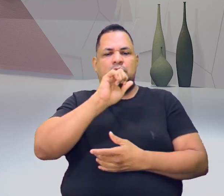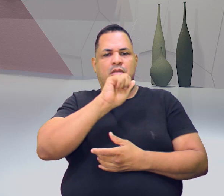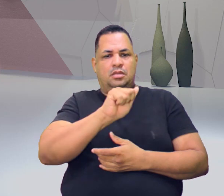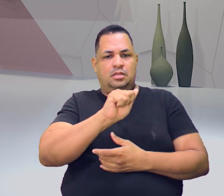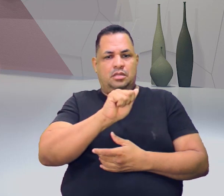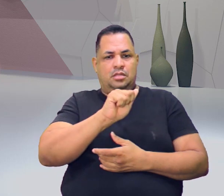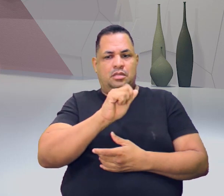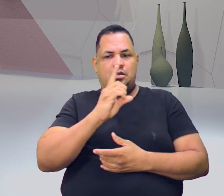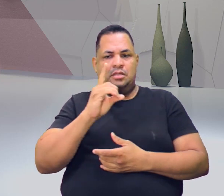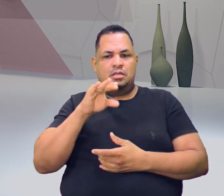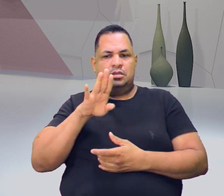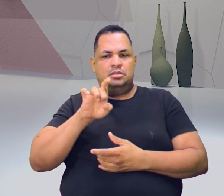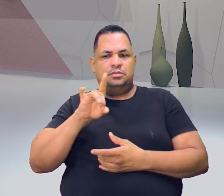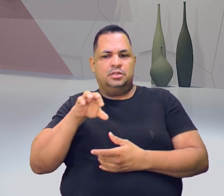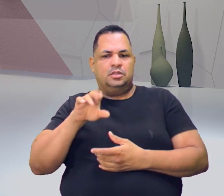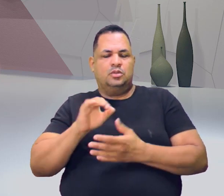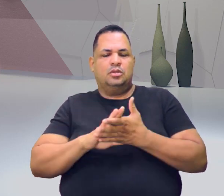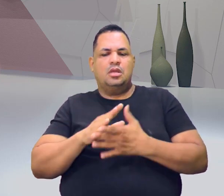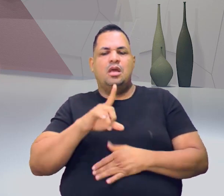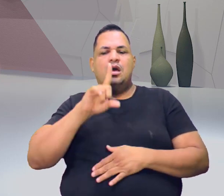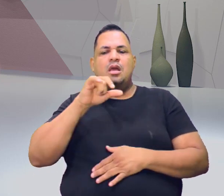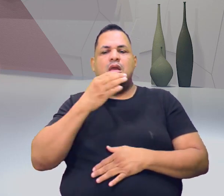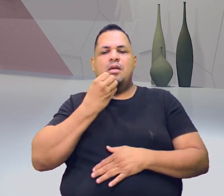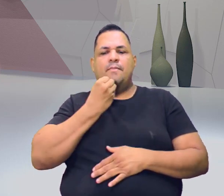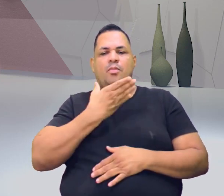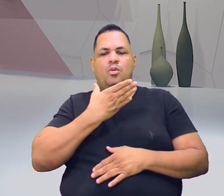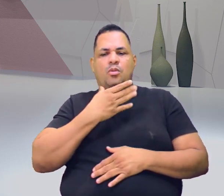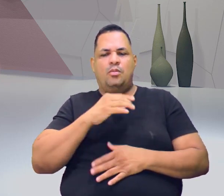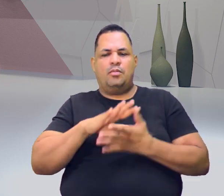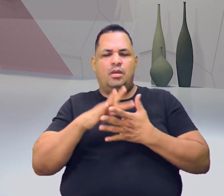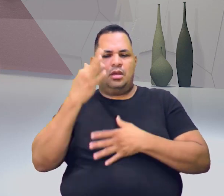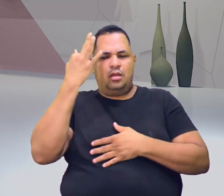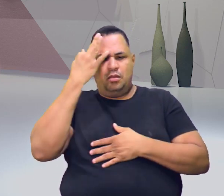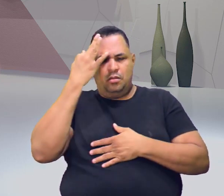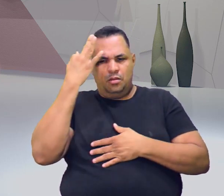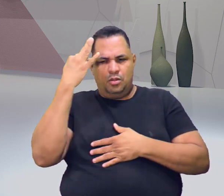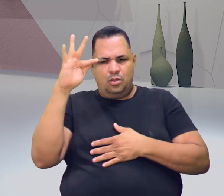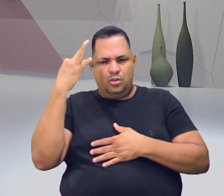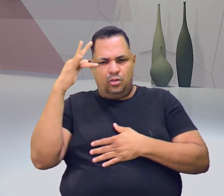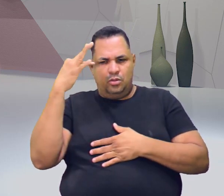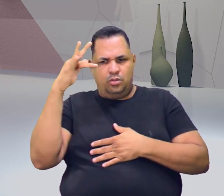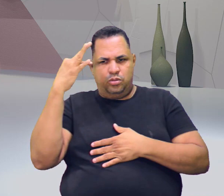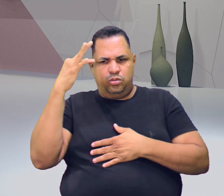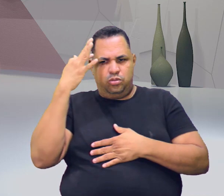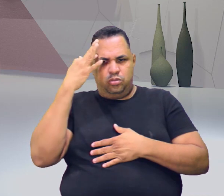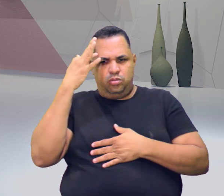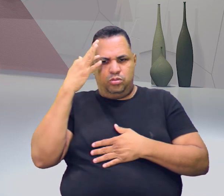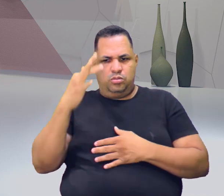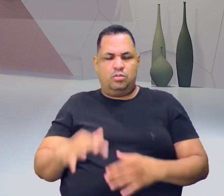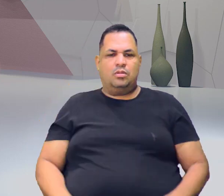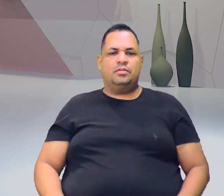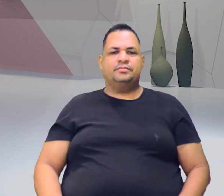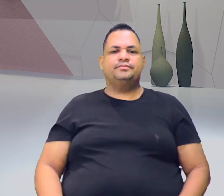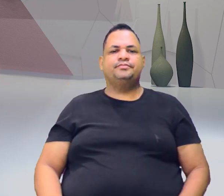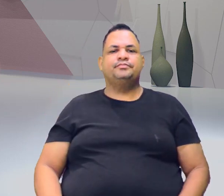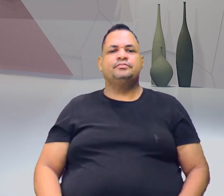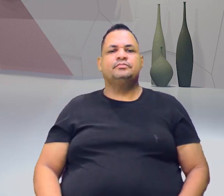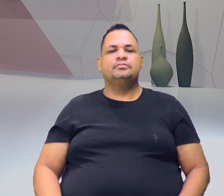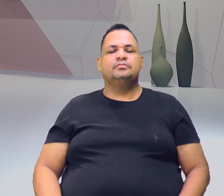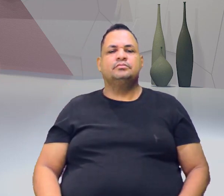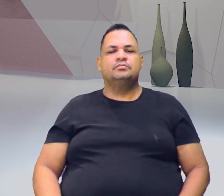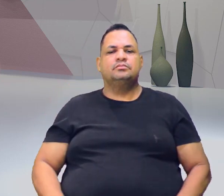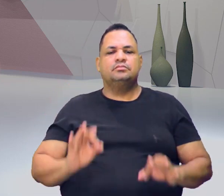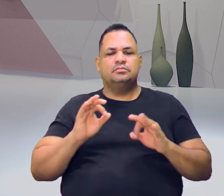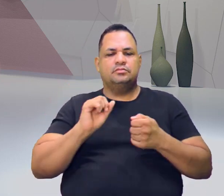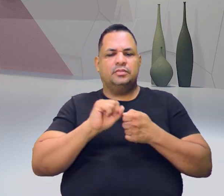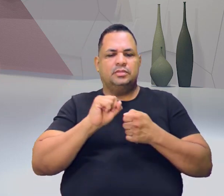dipirona é boa para dor de cabeça. Belezinha? Muito fácil, né? Então, não esqueça, capriche